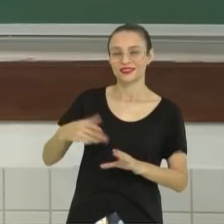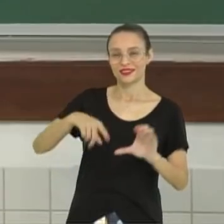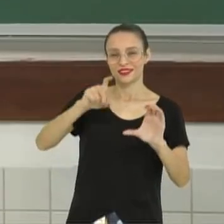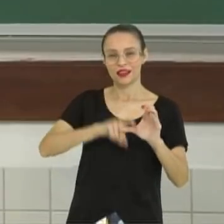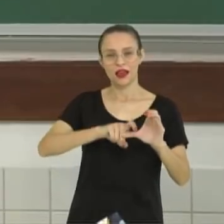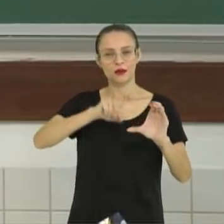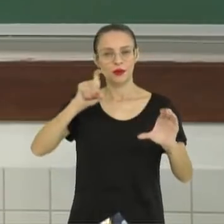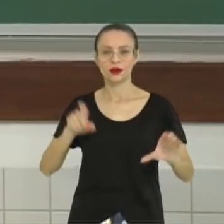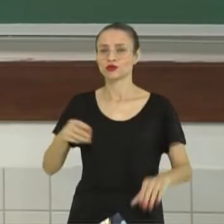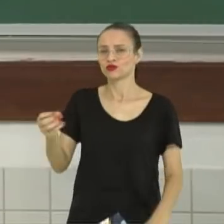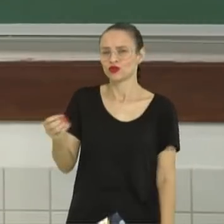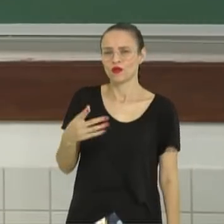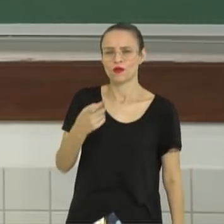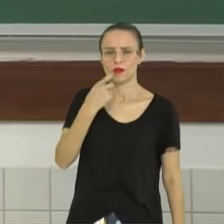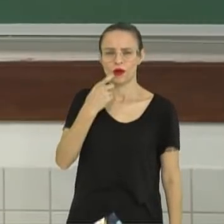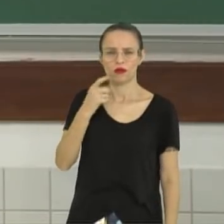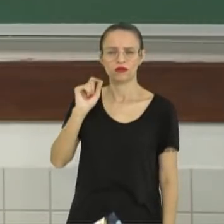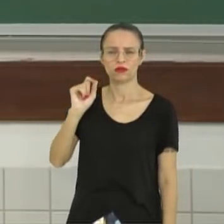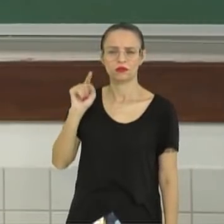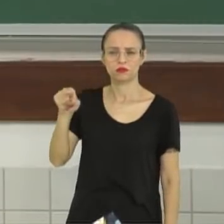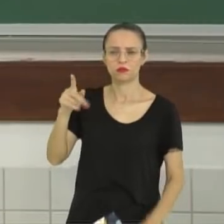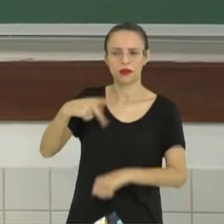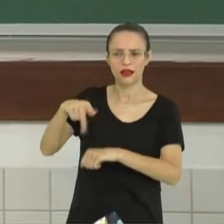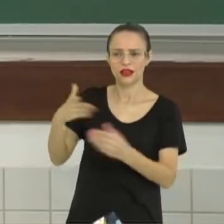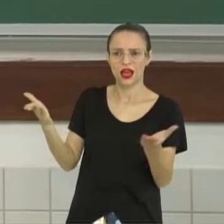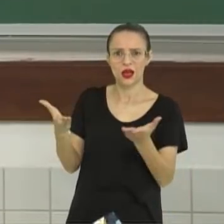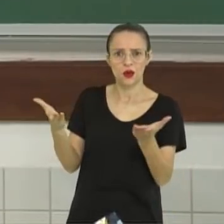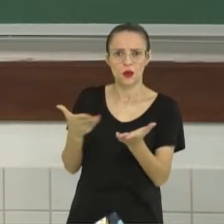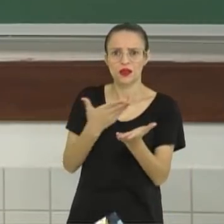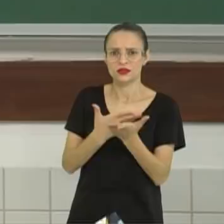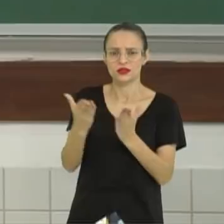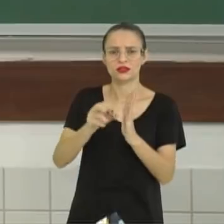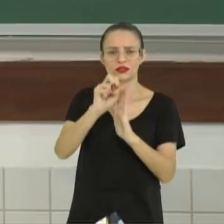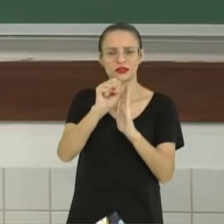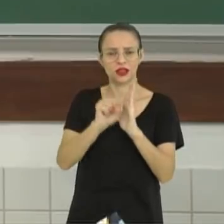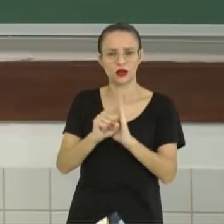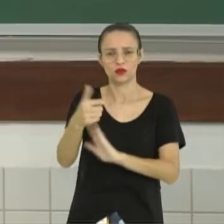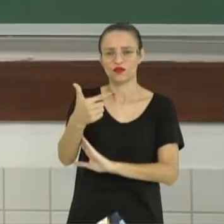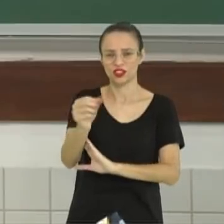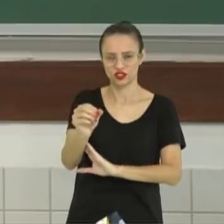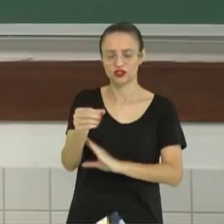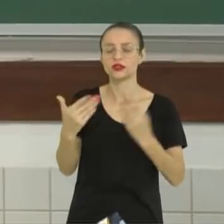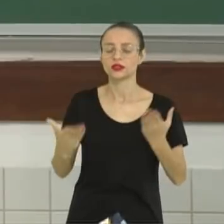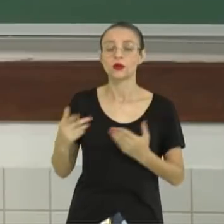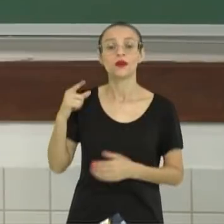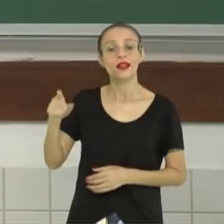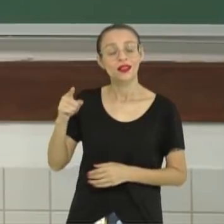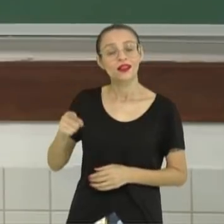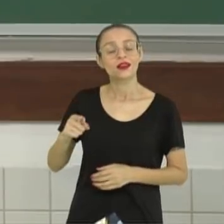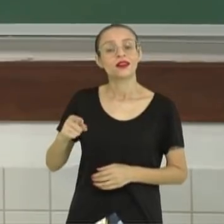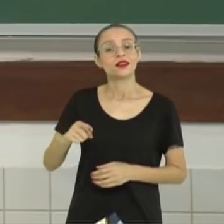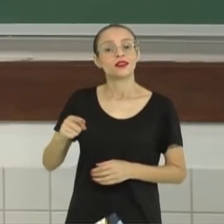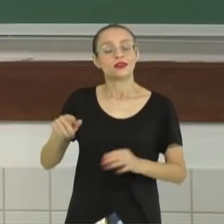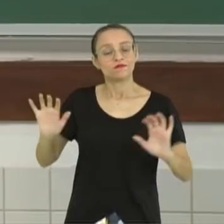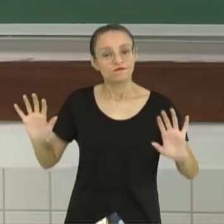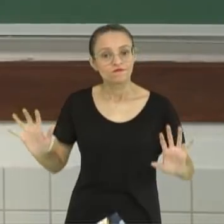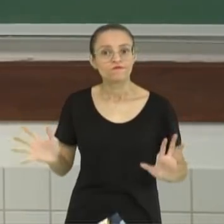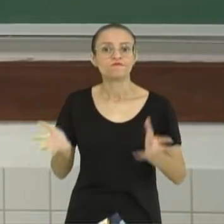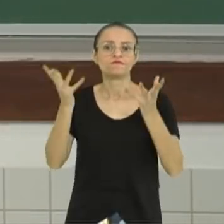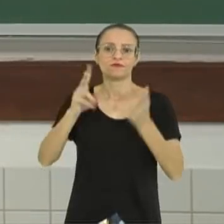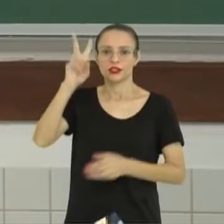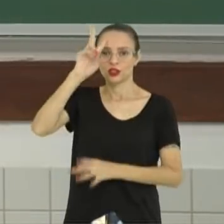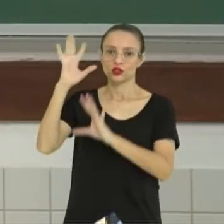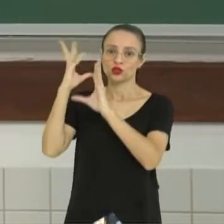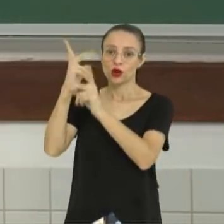caso, foi bem recente, aí, alguns países sendo descolonizados agora, aí, no início do século XX, ela busca reescrever a sua história, porque a história